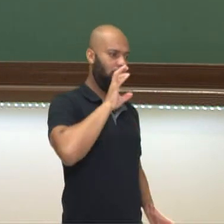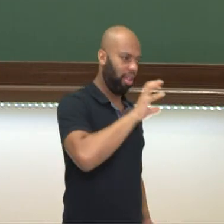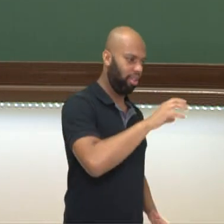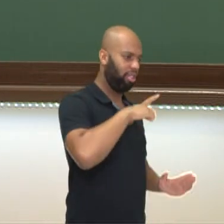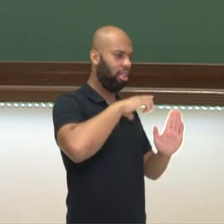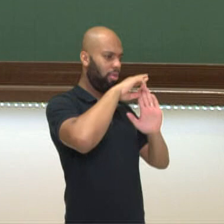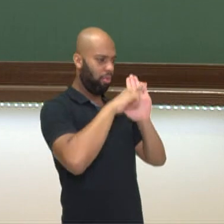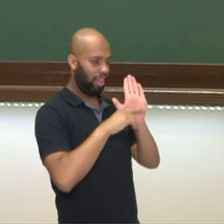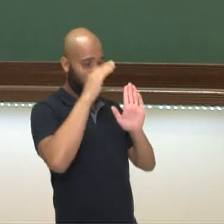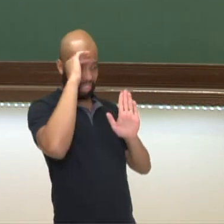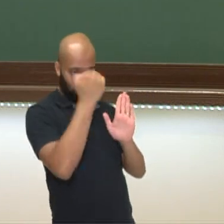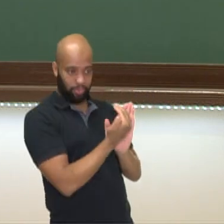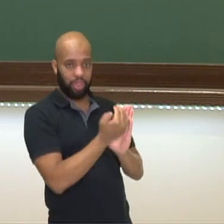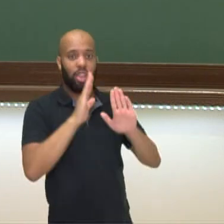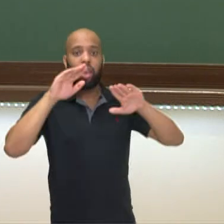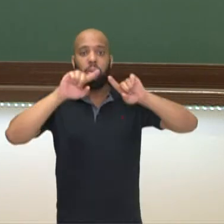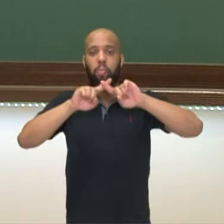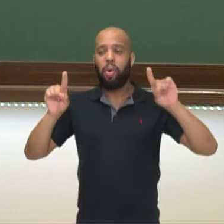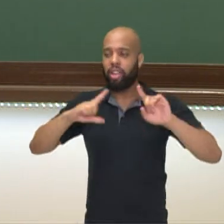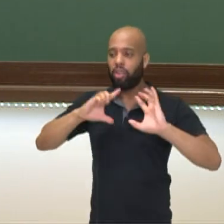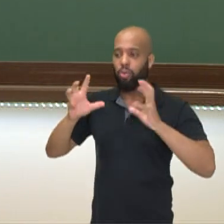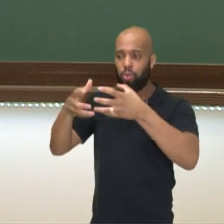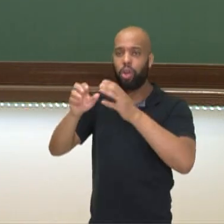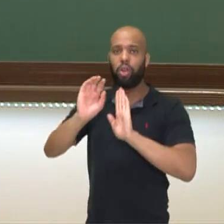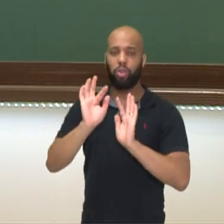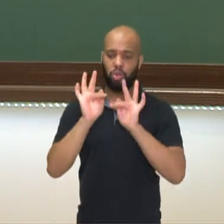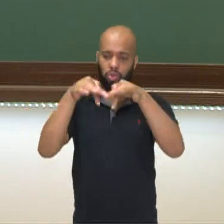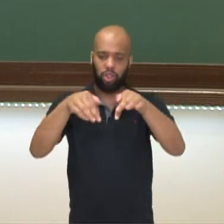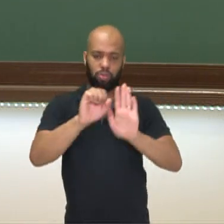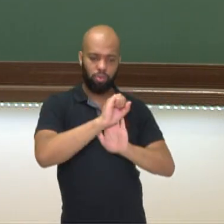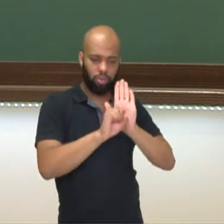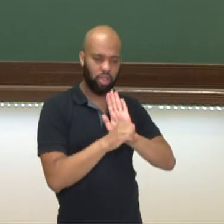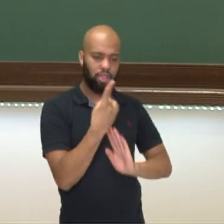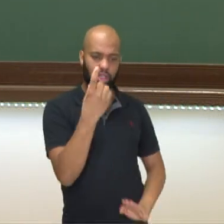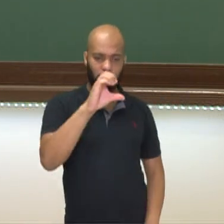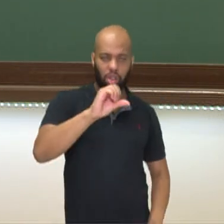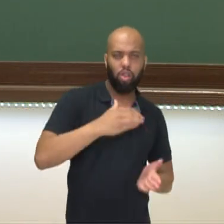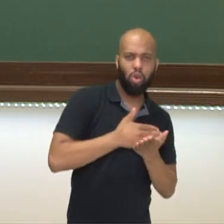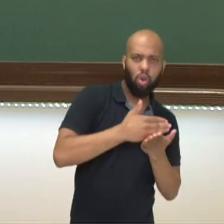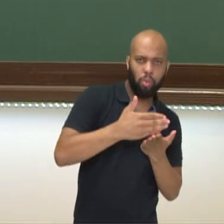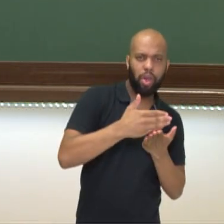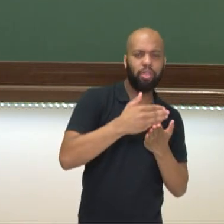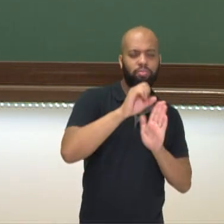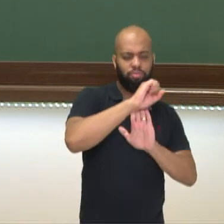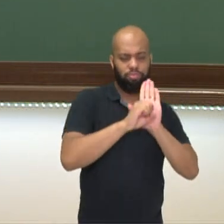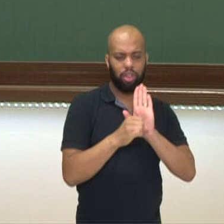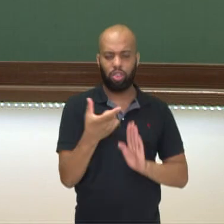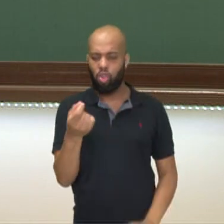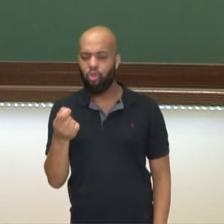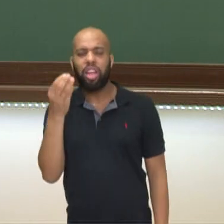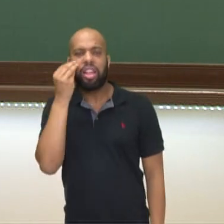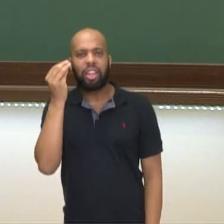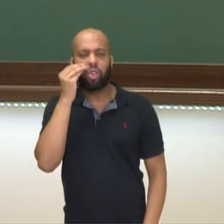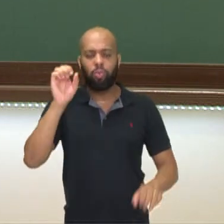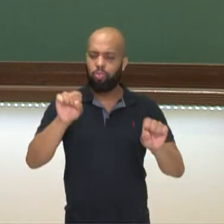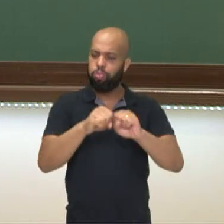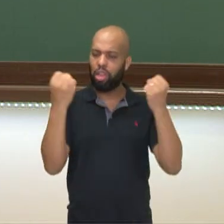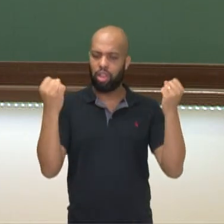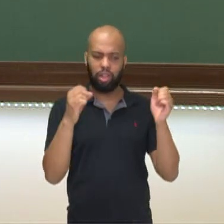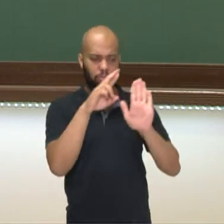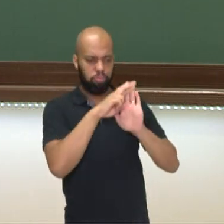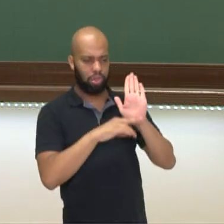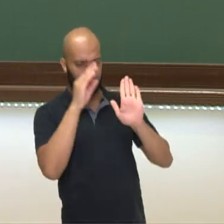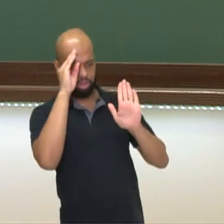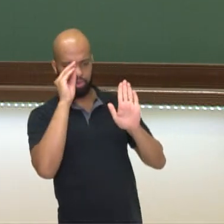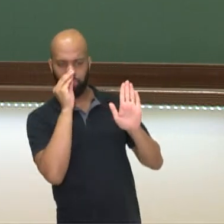essas regras. E esses jovens, no fim do século XIX, início do século XX, começaram a tentar quebrar essas regras e